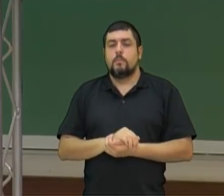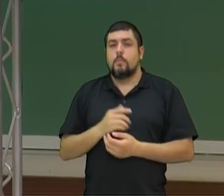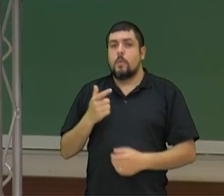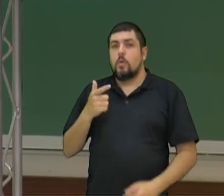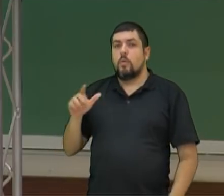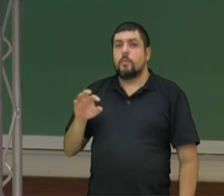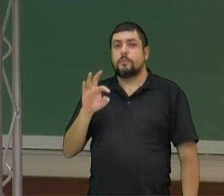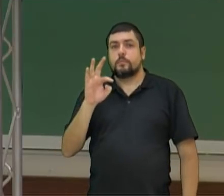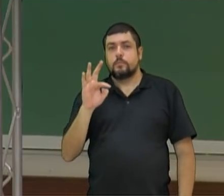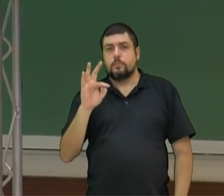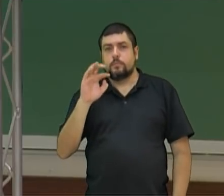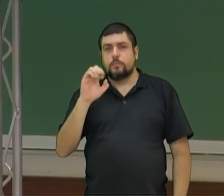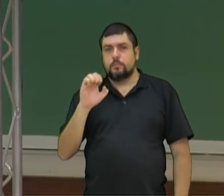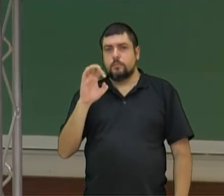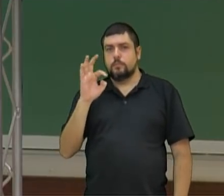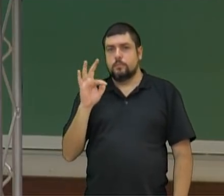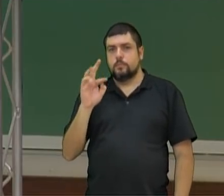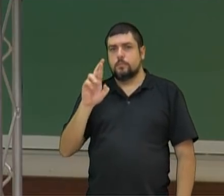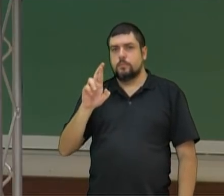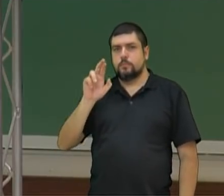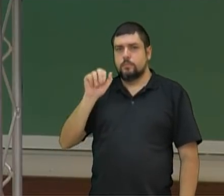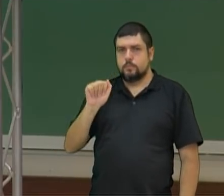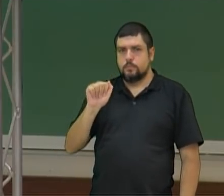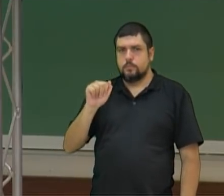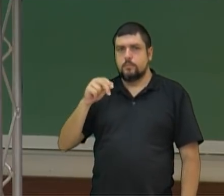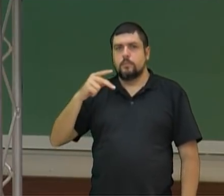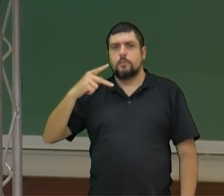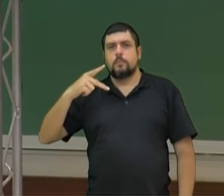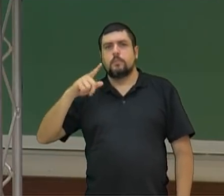Tetra 4 vai mexer nos